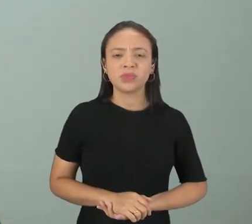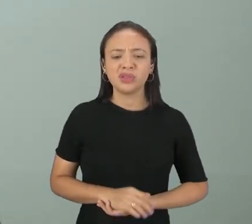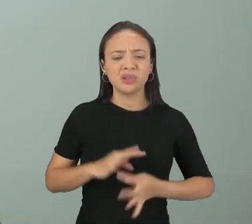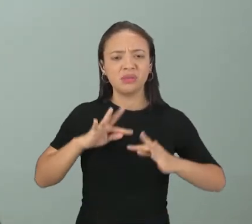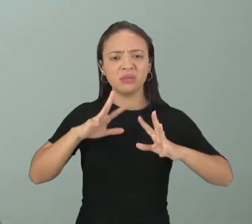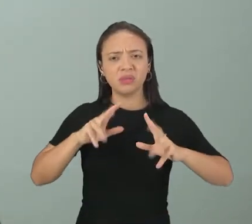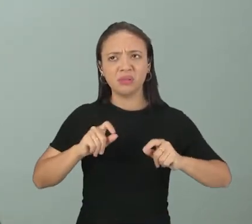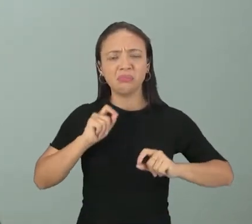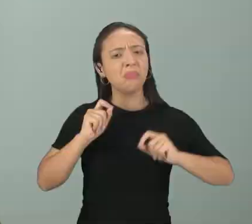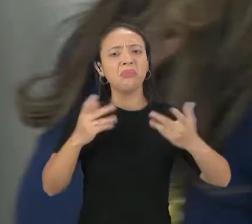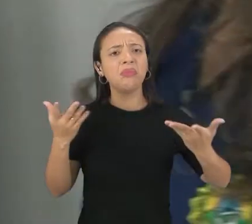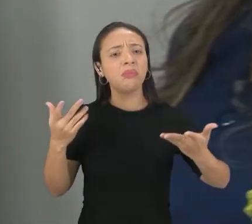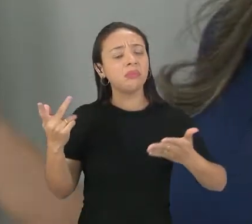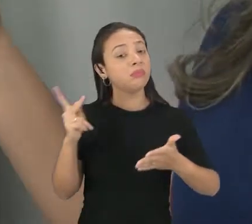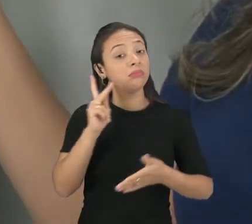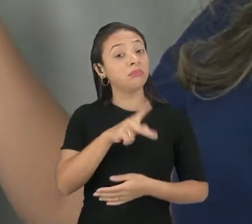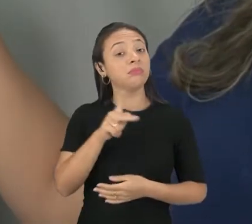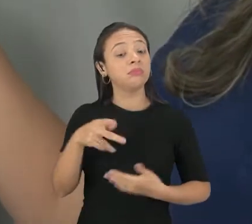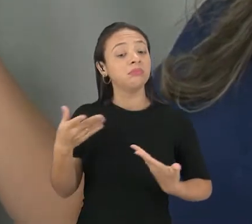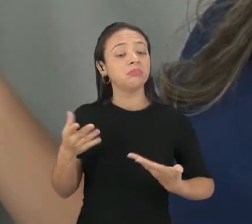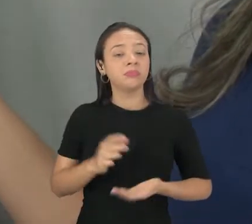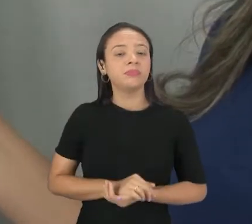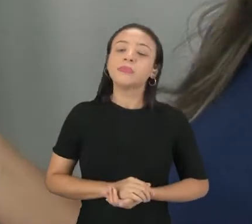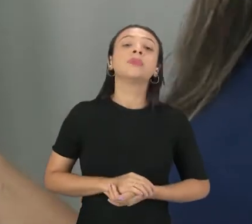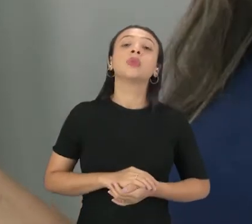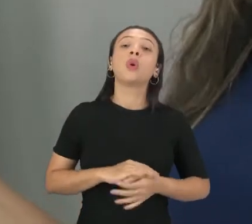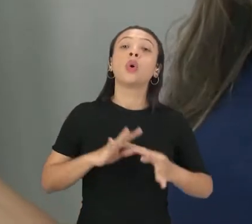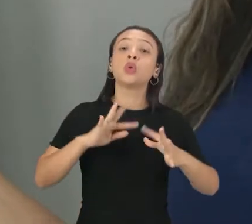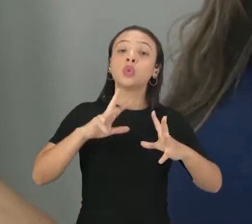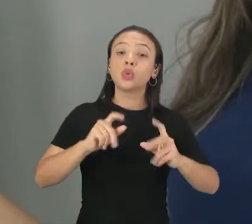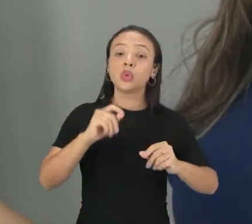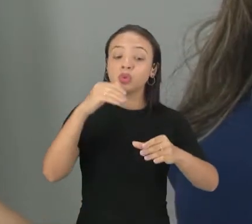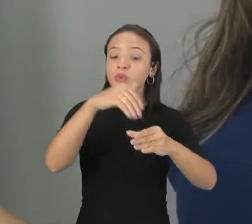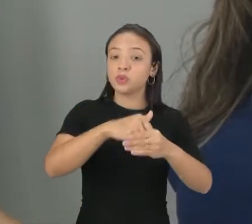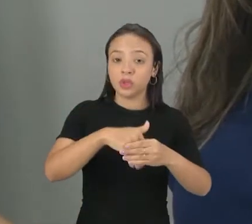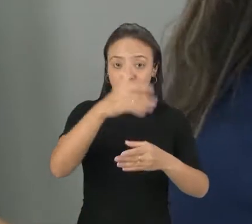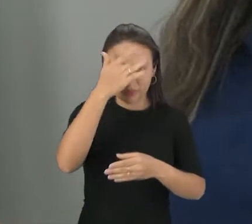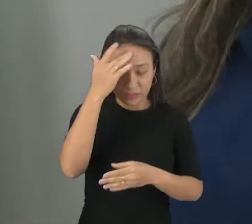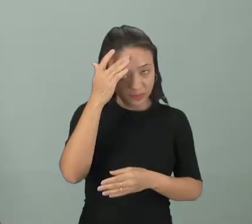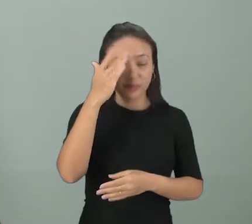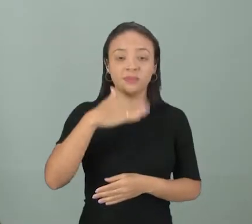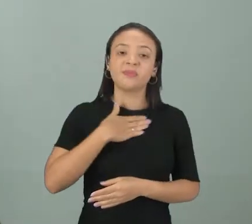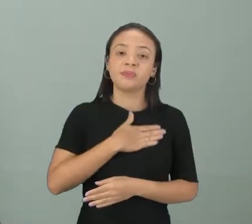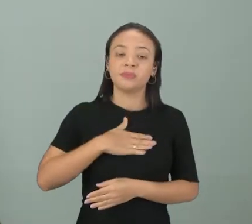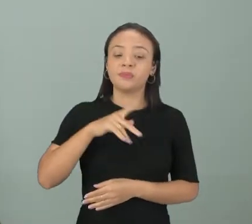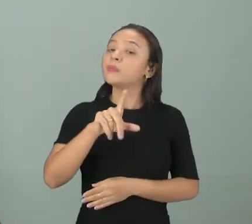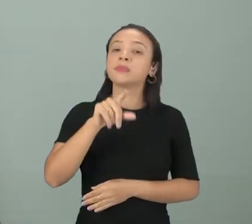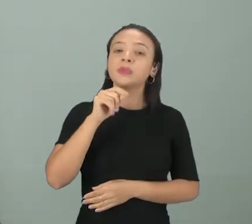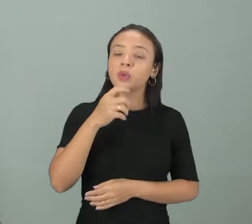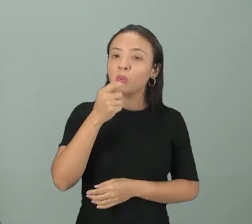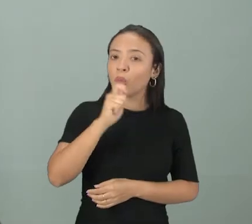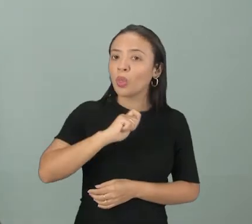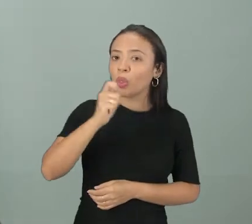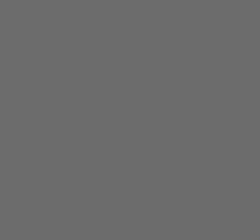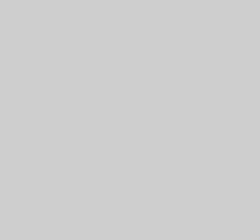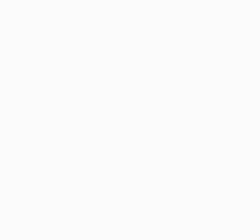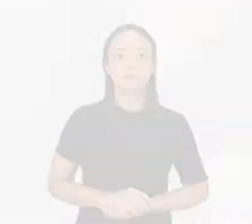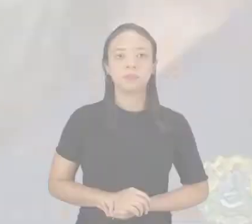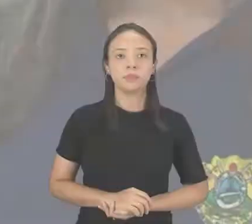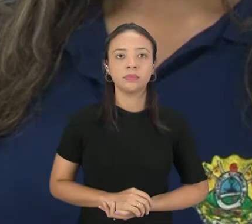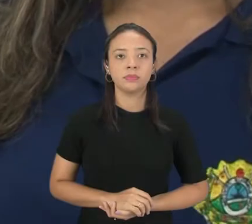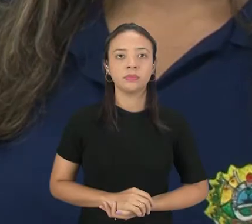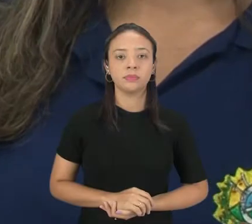total de que professora Marilane o total de votos de Pessoas que preferem que foram feitas essa